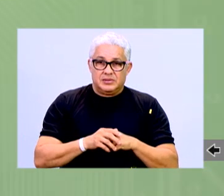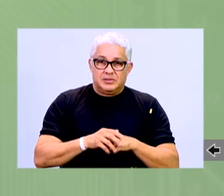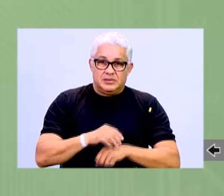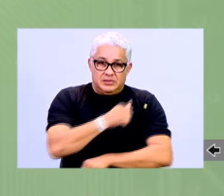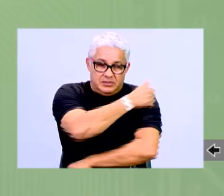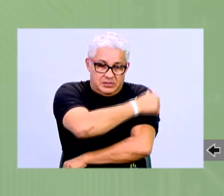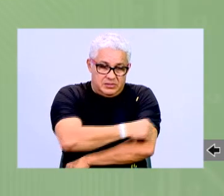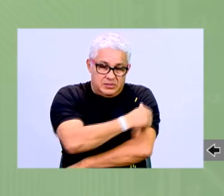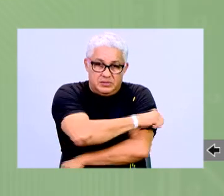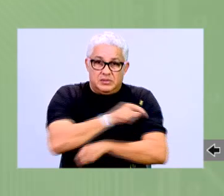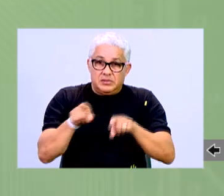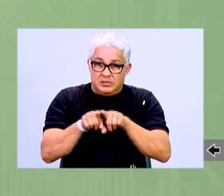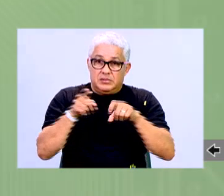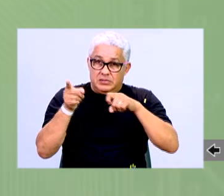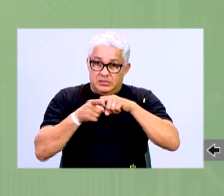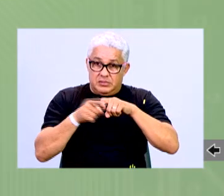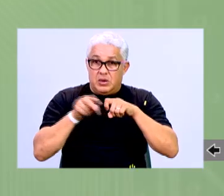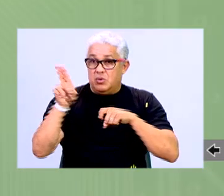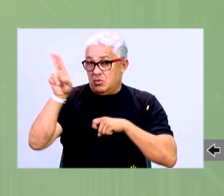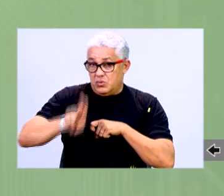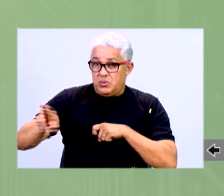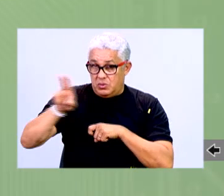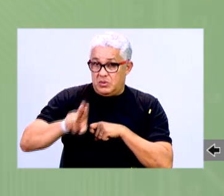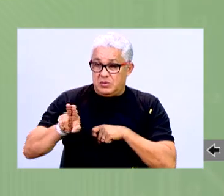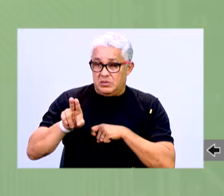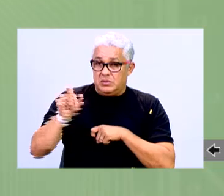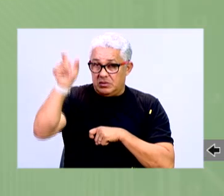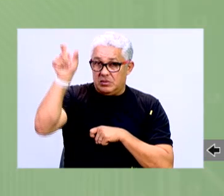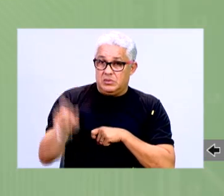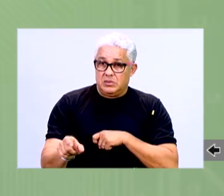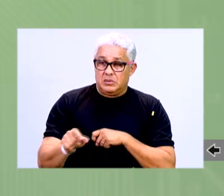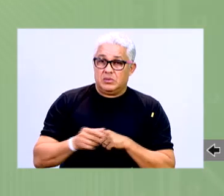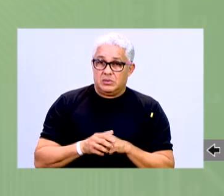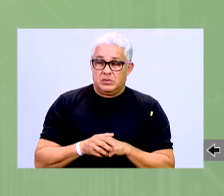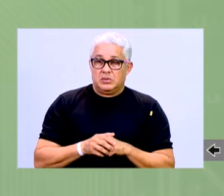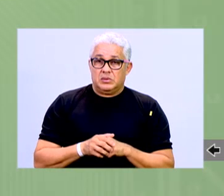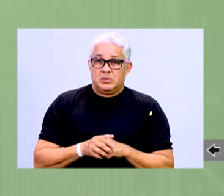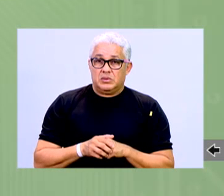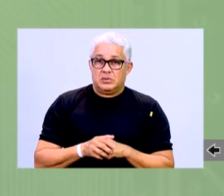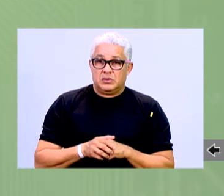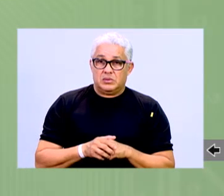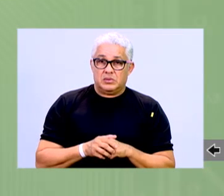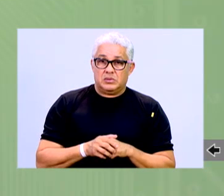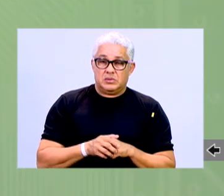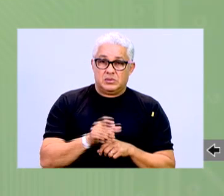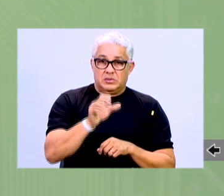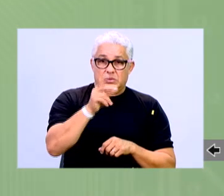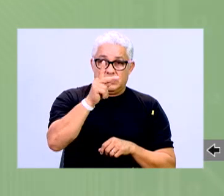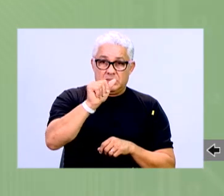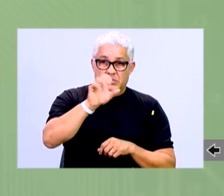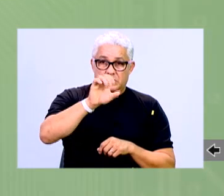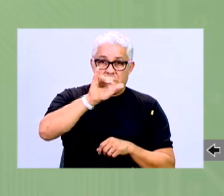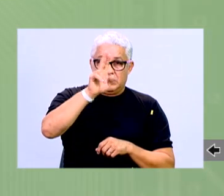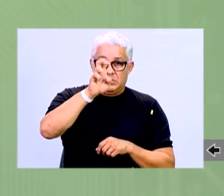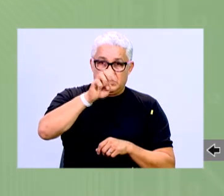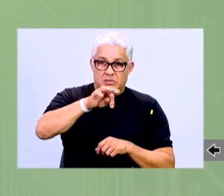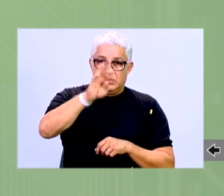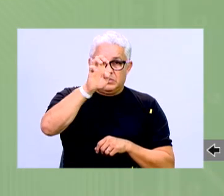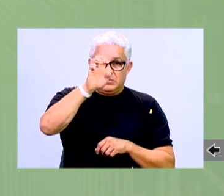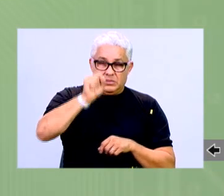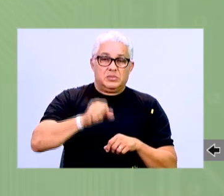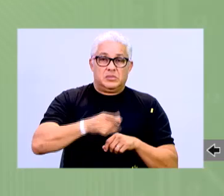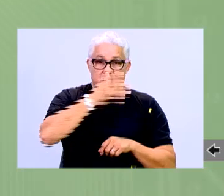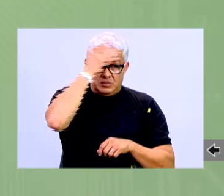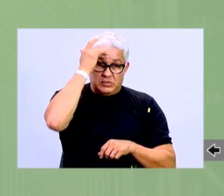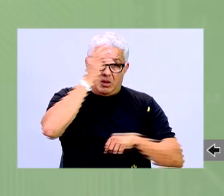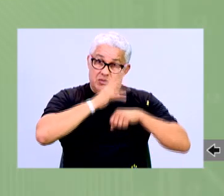e médicos são usuários. E, claramente, os pacientes, mesmo não sendo